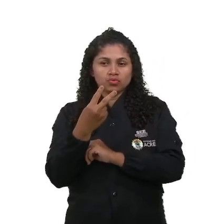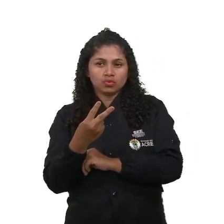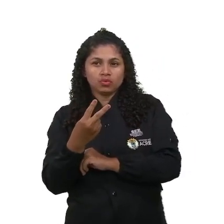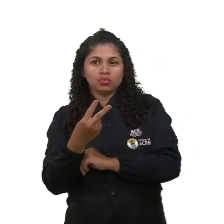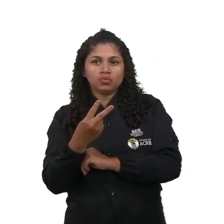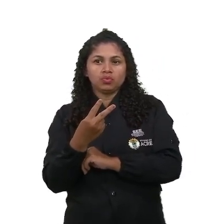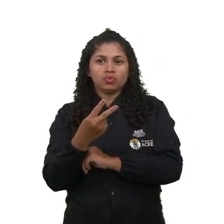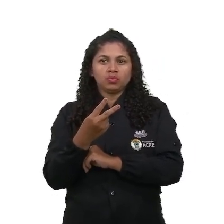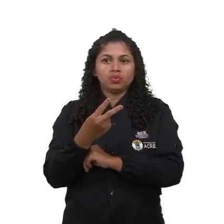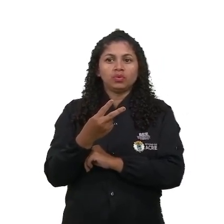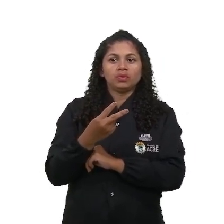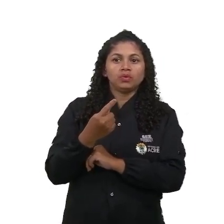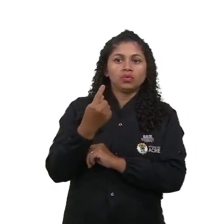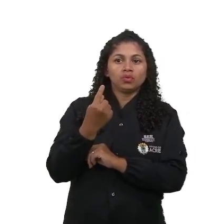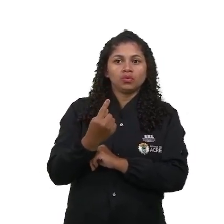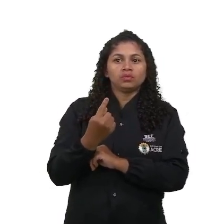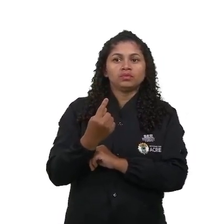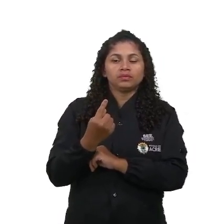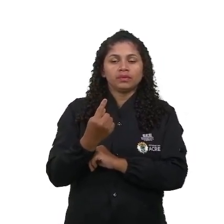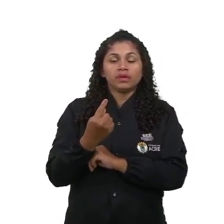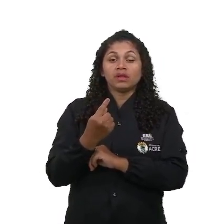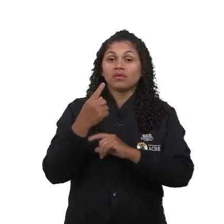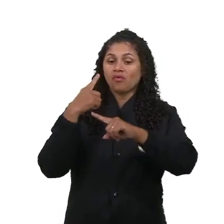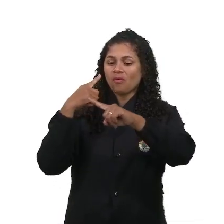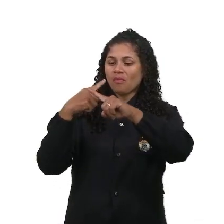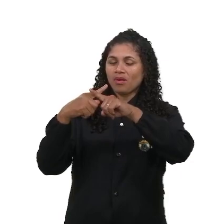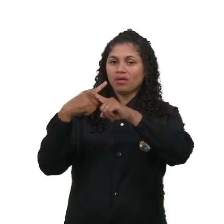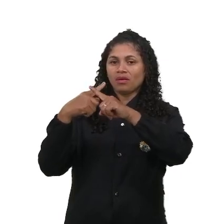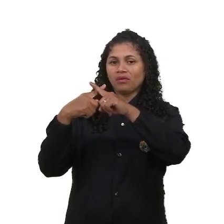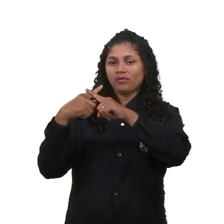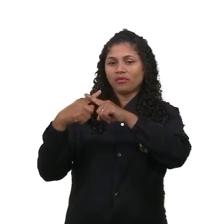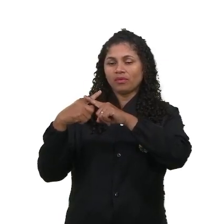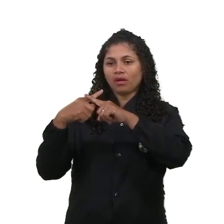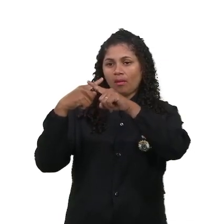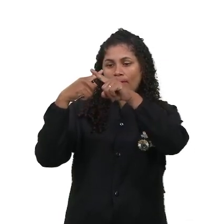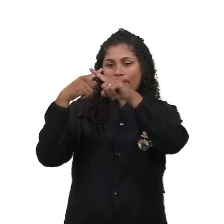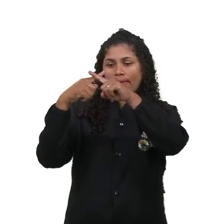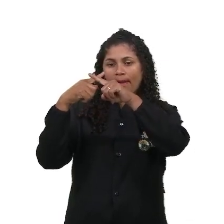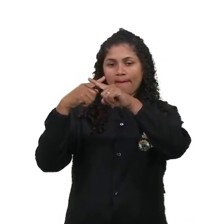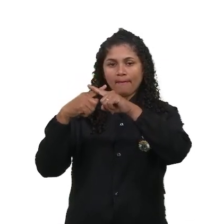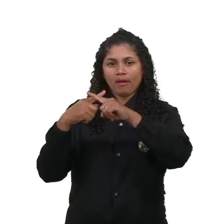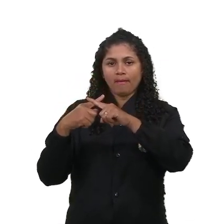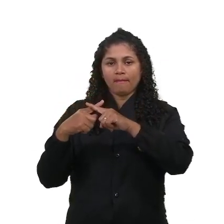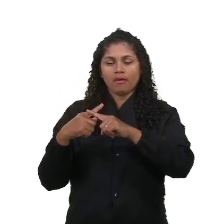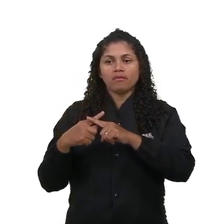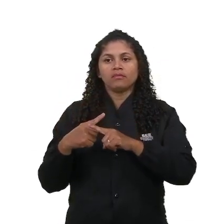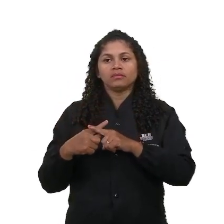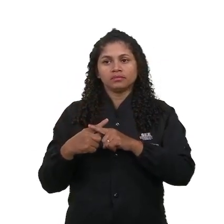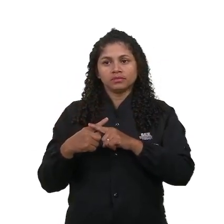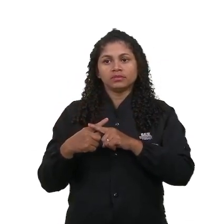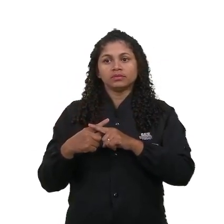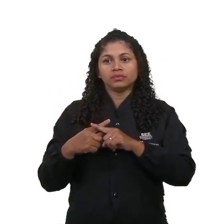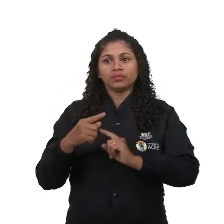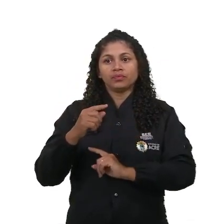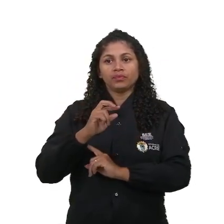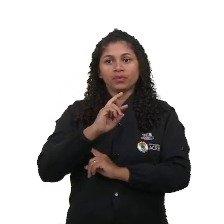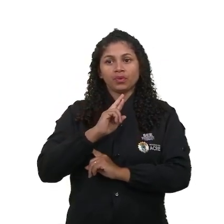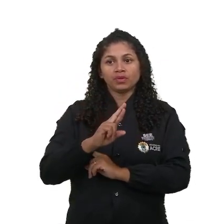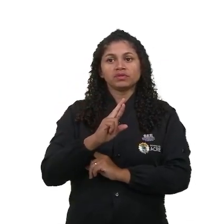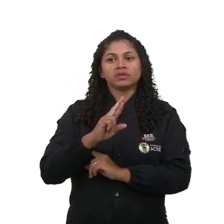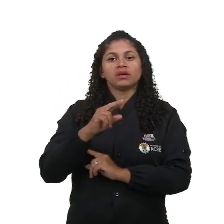Quando eu fizer essas multiplicações, eu vou obter esse vetor aqui, que é o vetor alfa